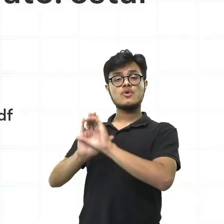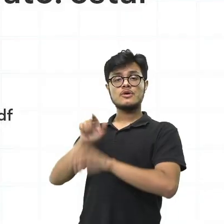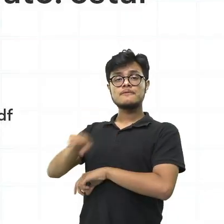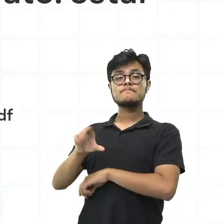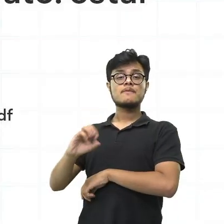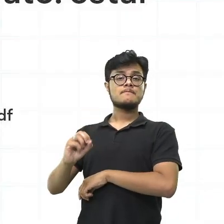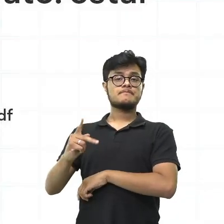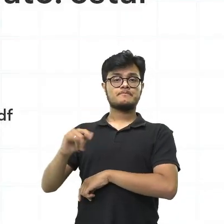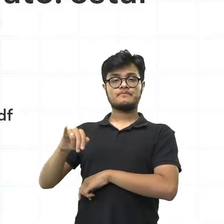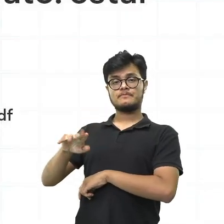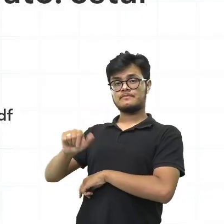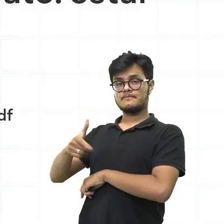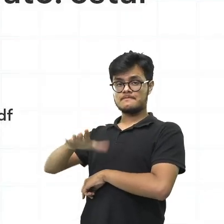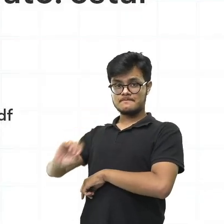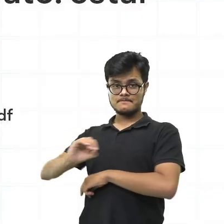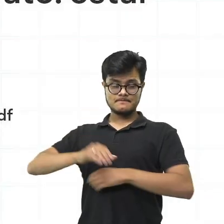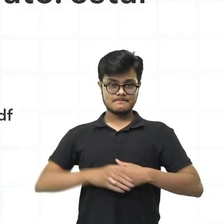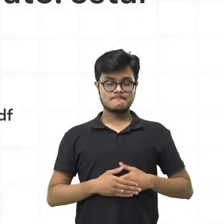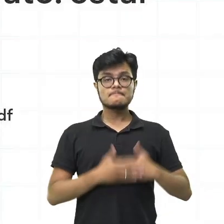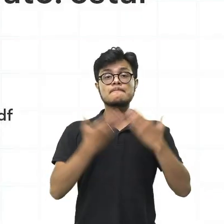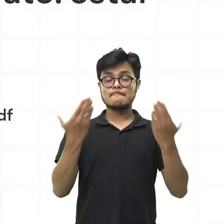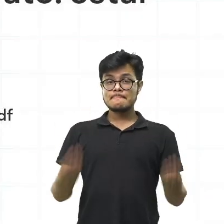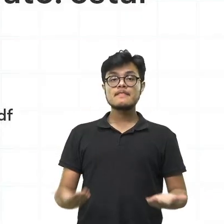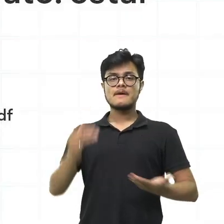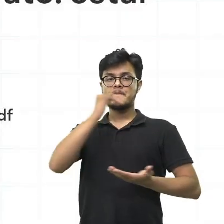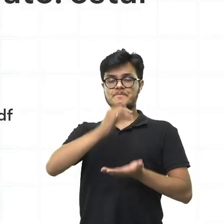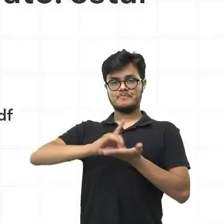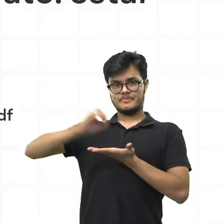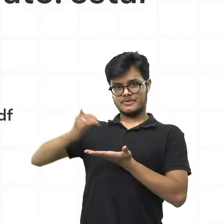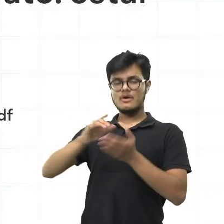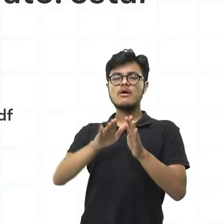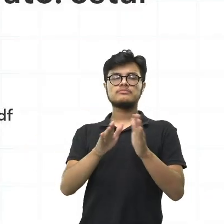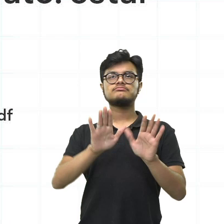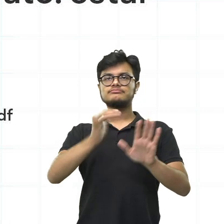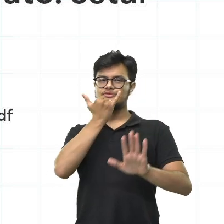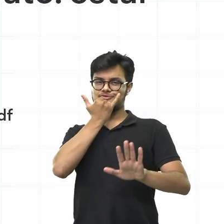só. Então, segundo o dicionário, né,